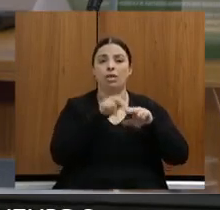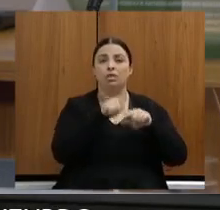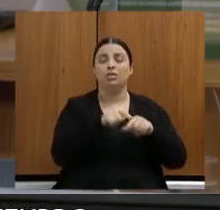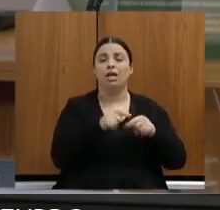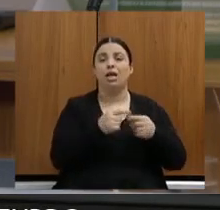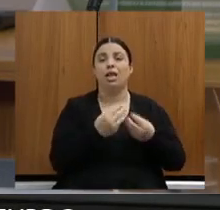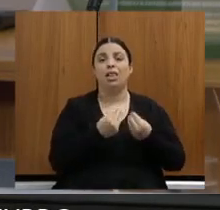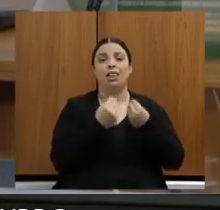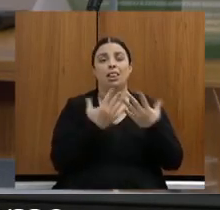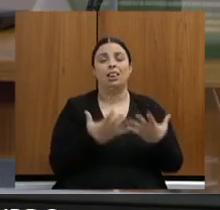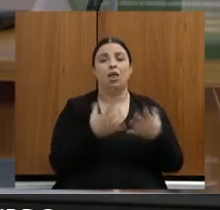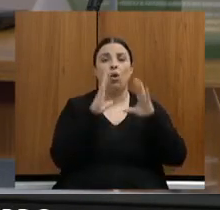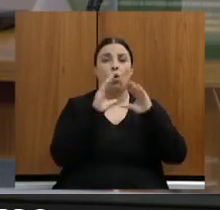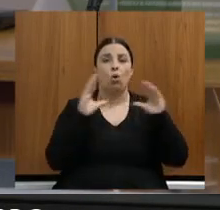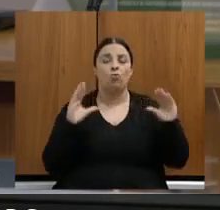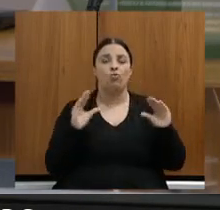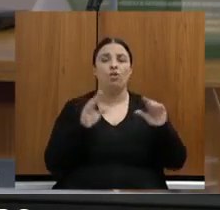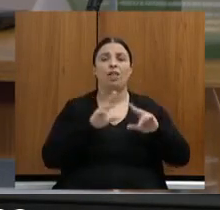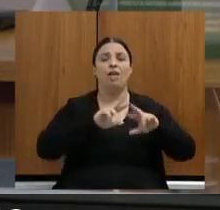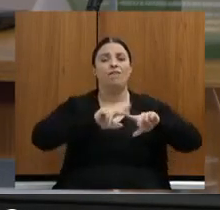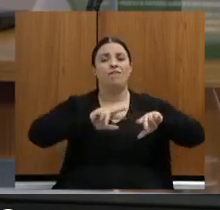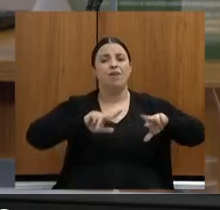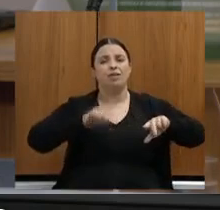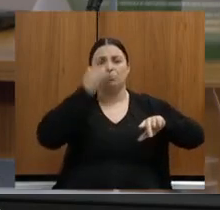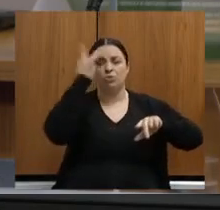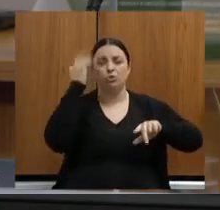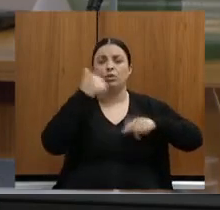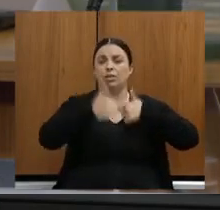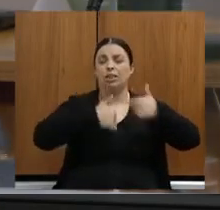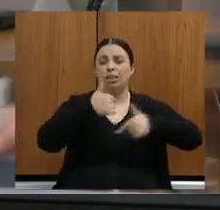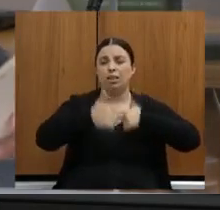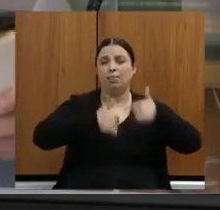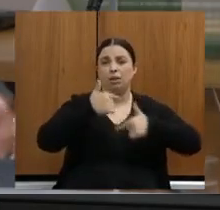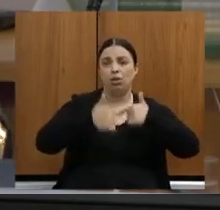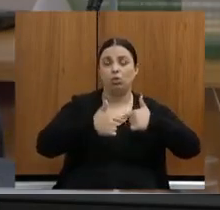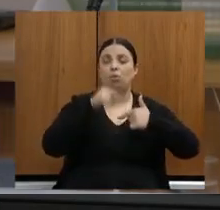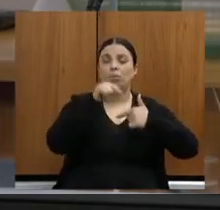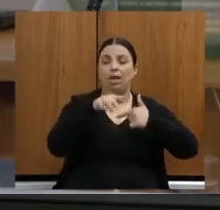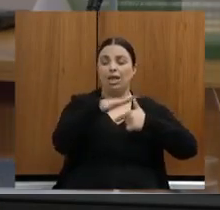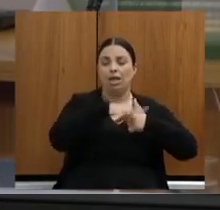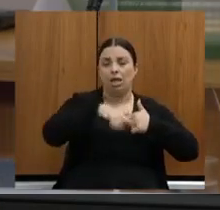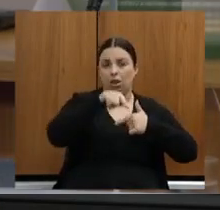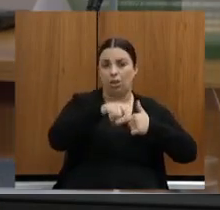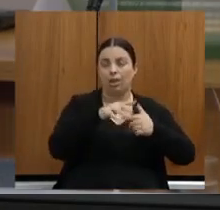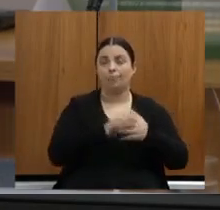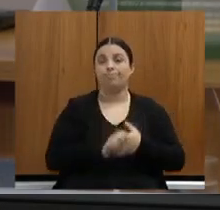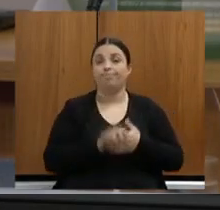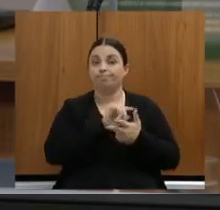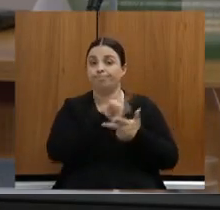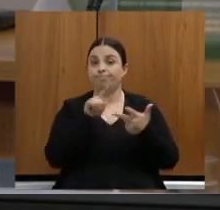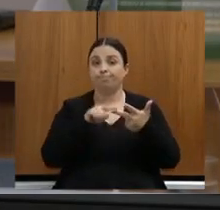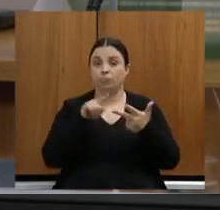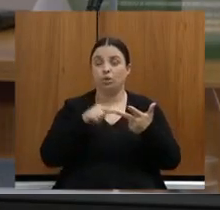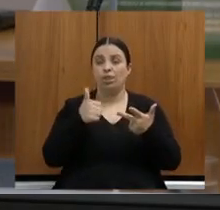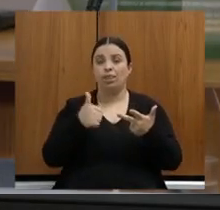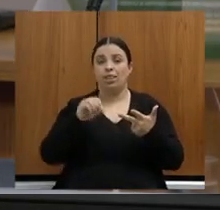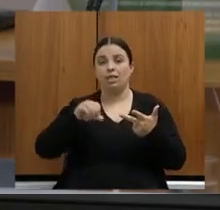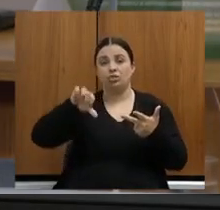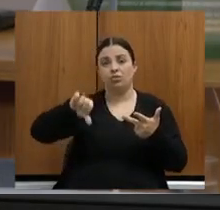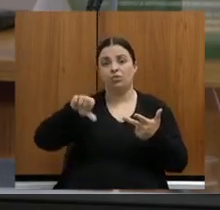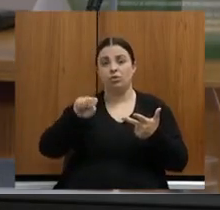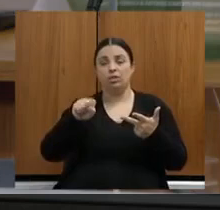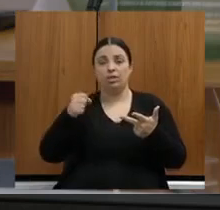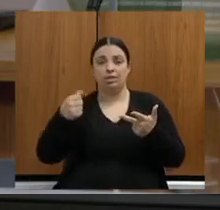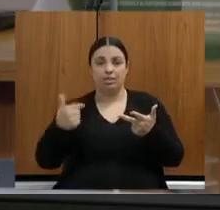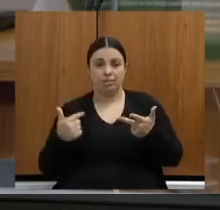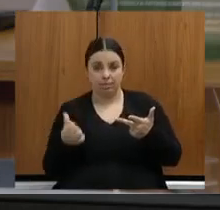proporcionam a centenas de trabalhadores que transitam por aquele Entreposto agropecuário é que alimento 10986